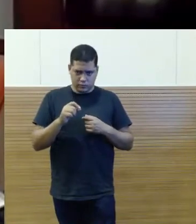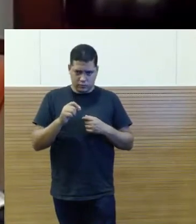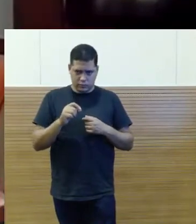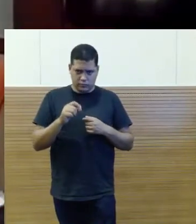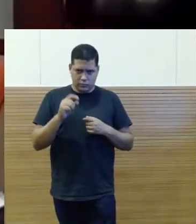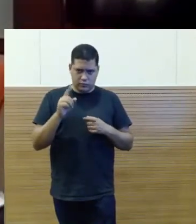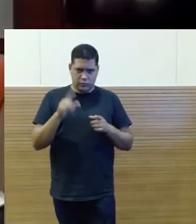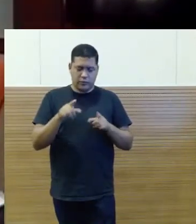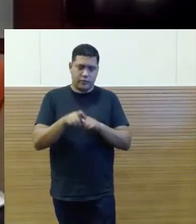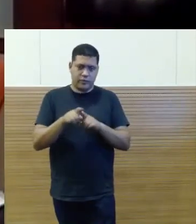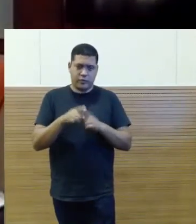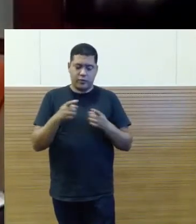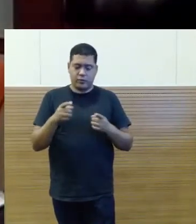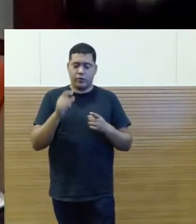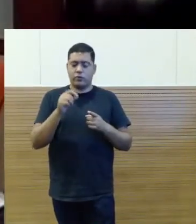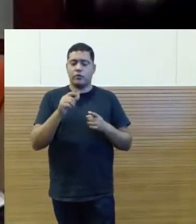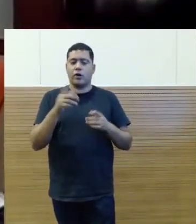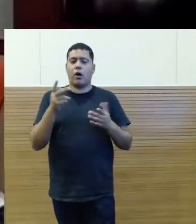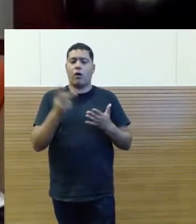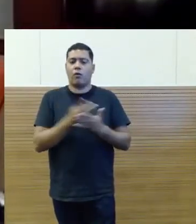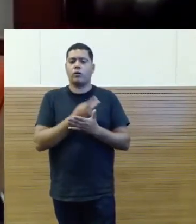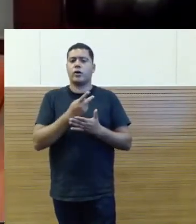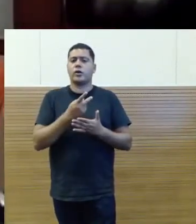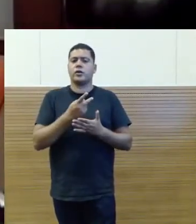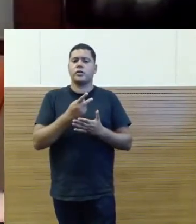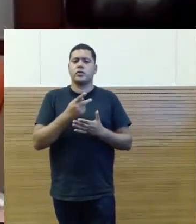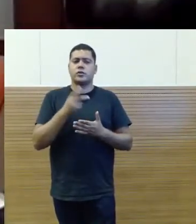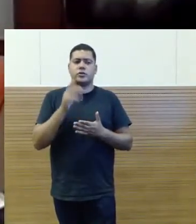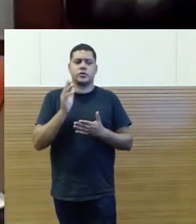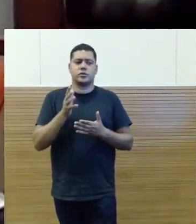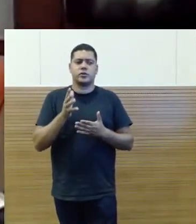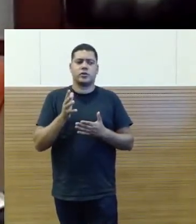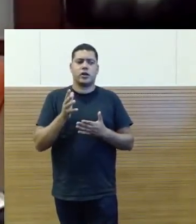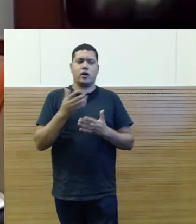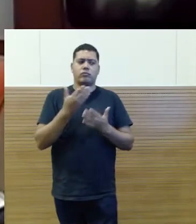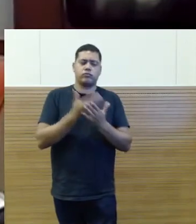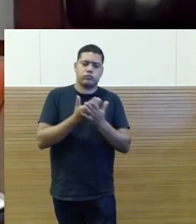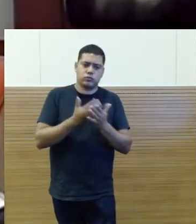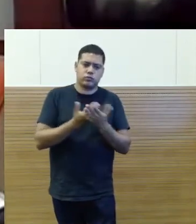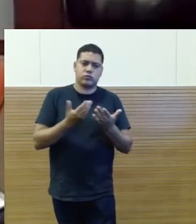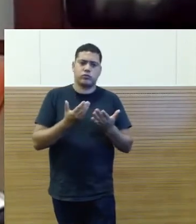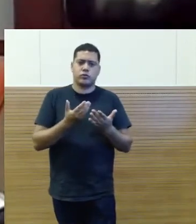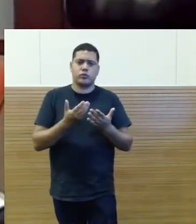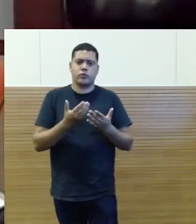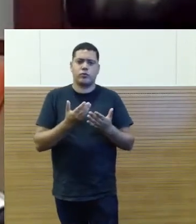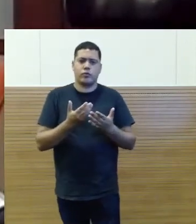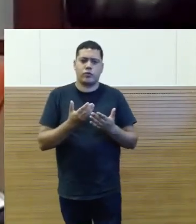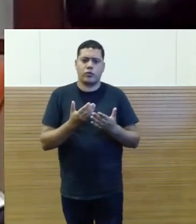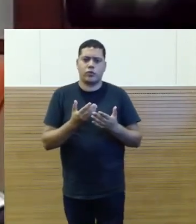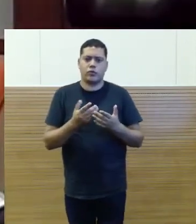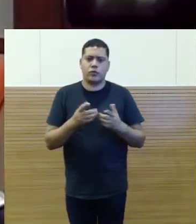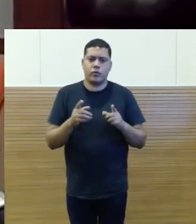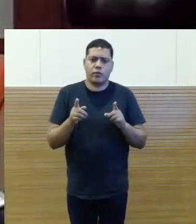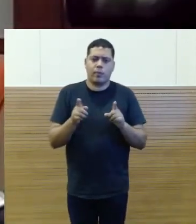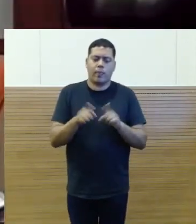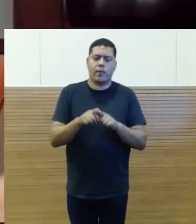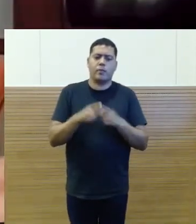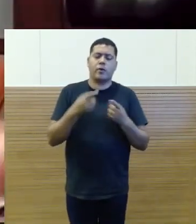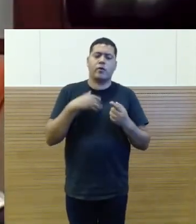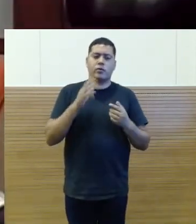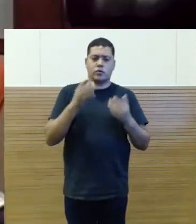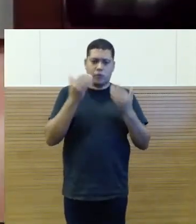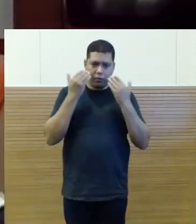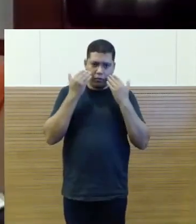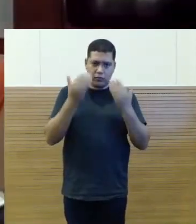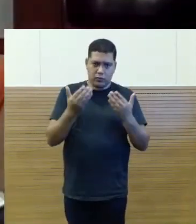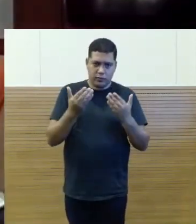a totalidade da evidência nos mostra, desde aqueles estudos de inquéritos nacionais de consumo alimentar que eu mostrei